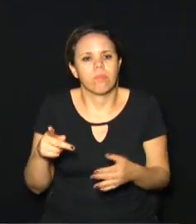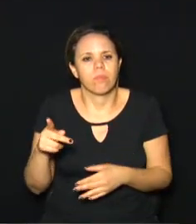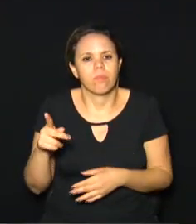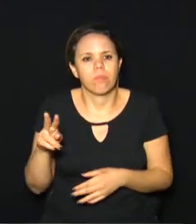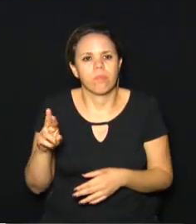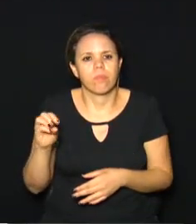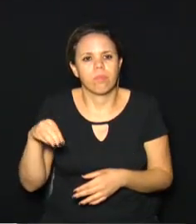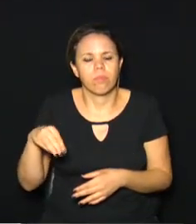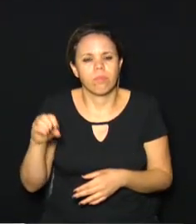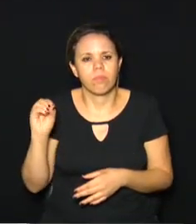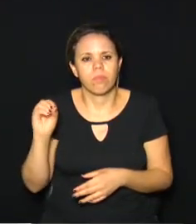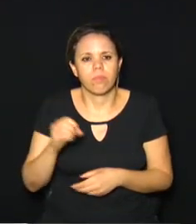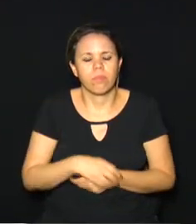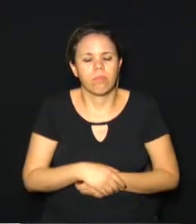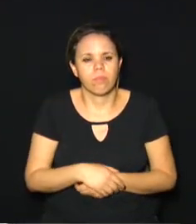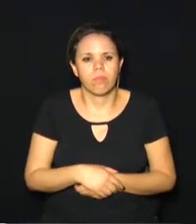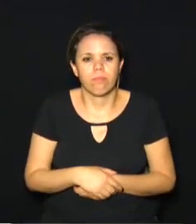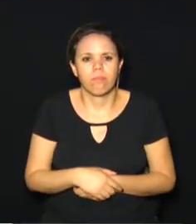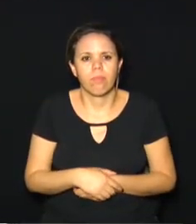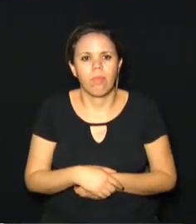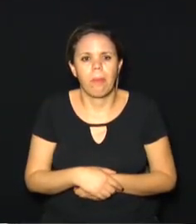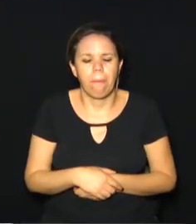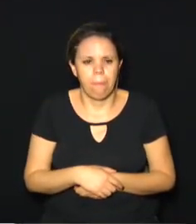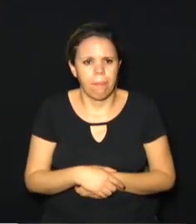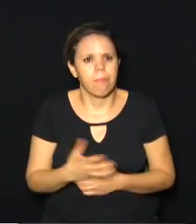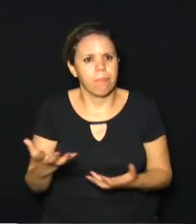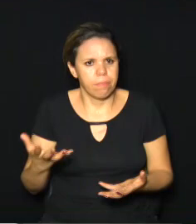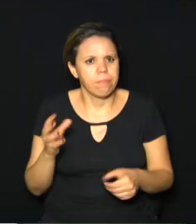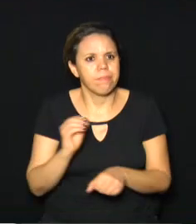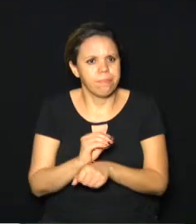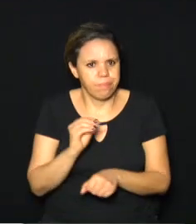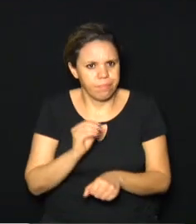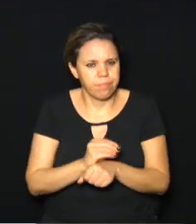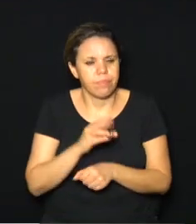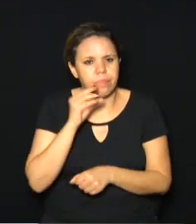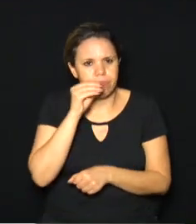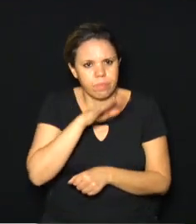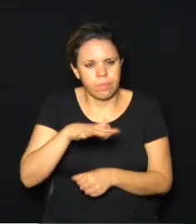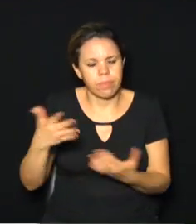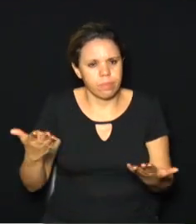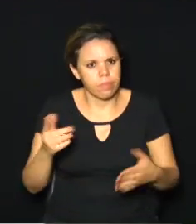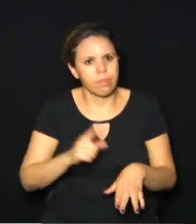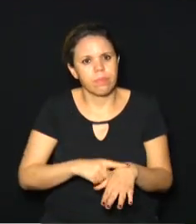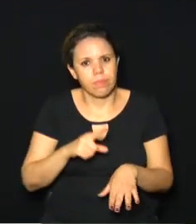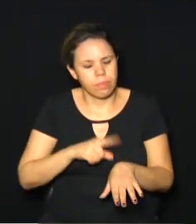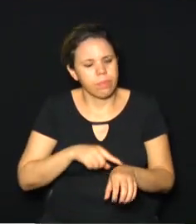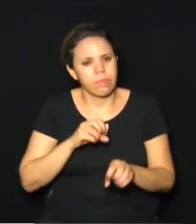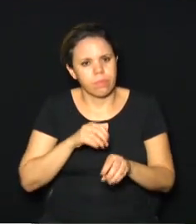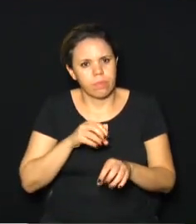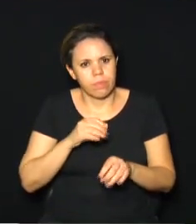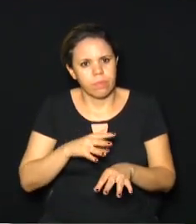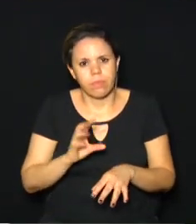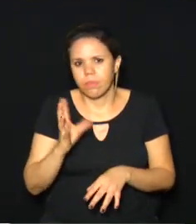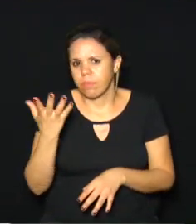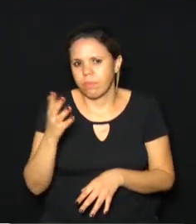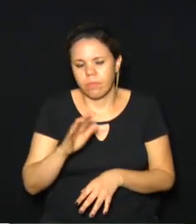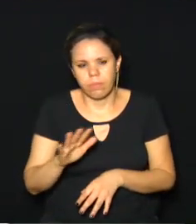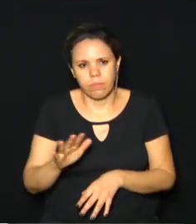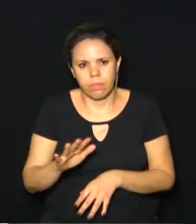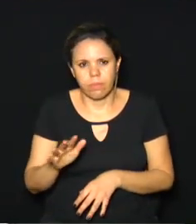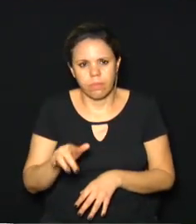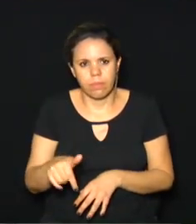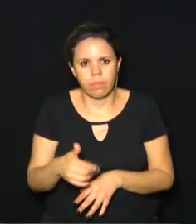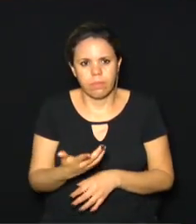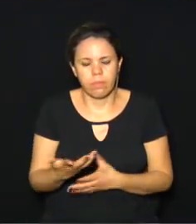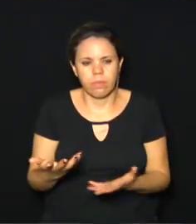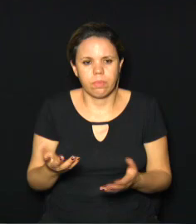na verdade, ele busca a proteção do trabalhador, né, nesse momento da educação. Então, se não está acontecendo, se não